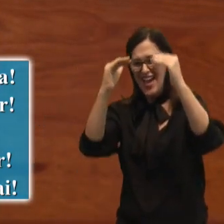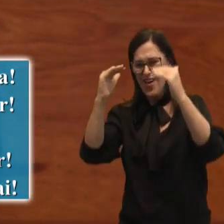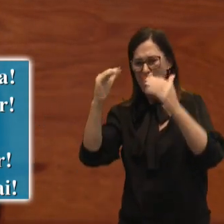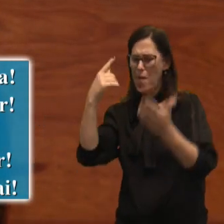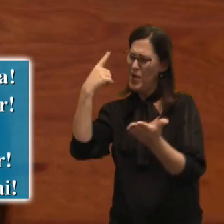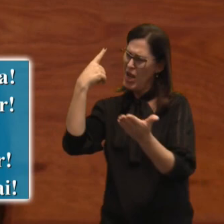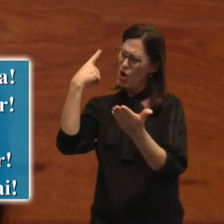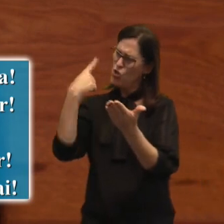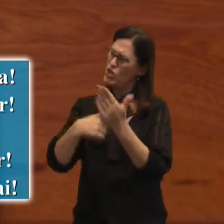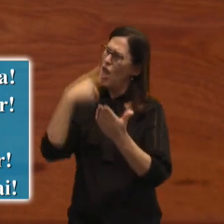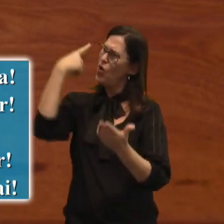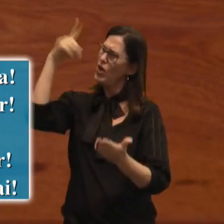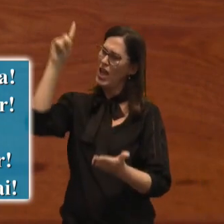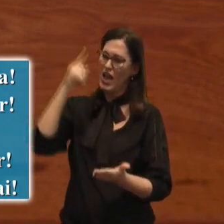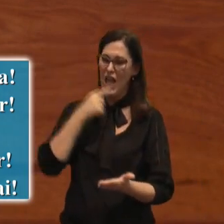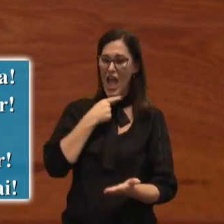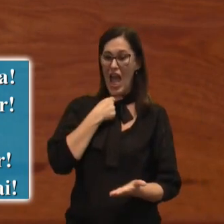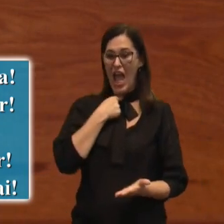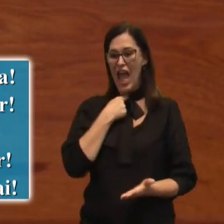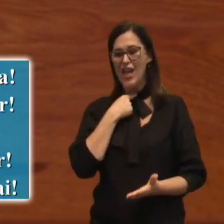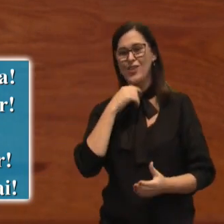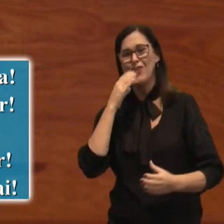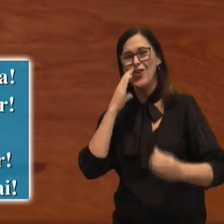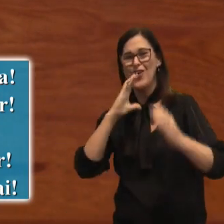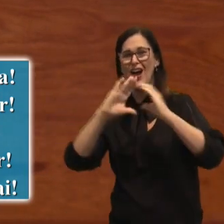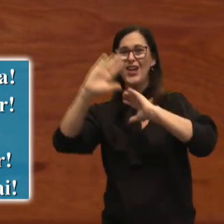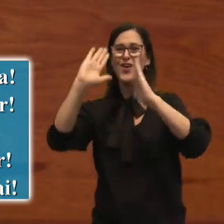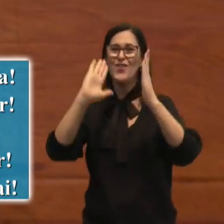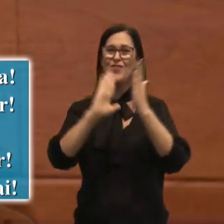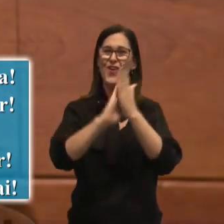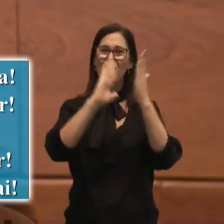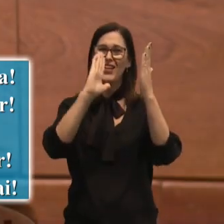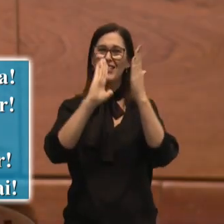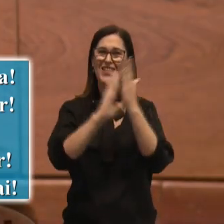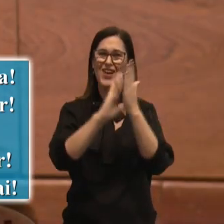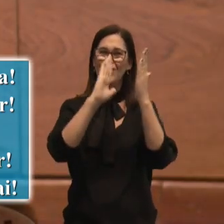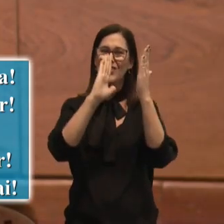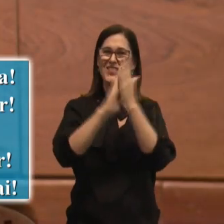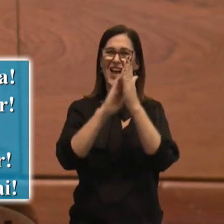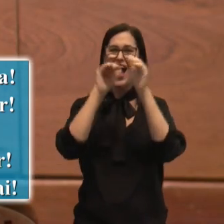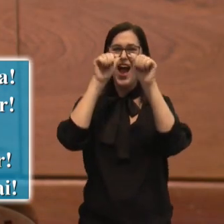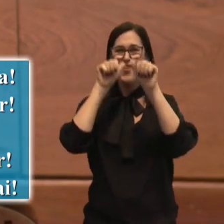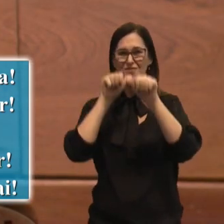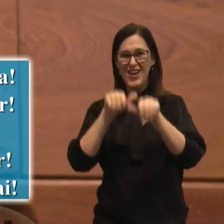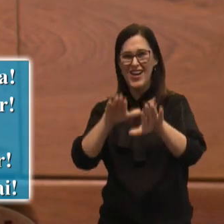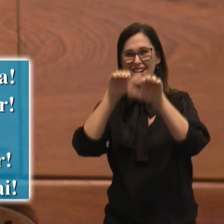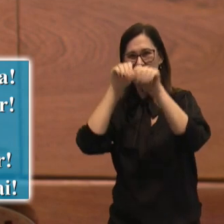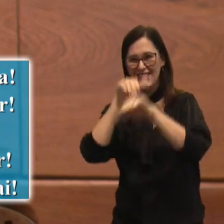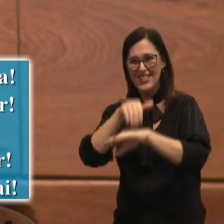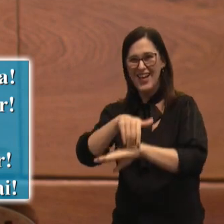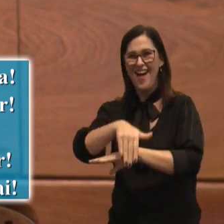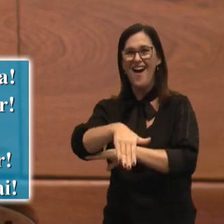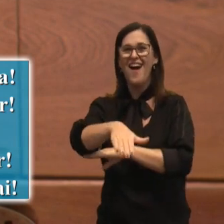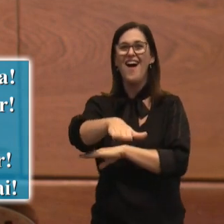E ao cumprir o seu querer, entoai louvores altos.